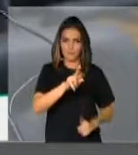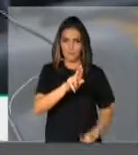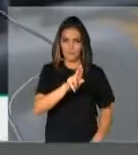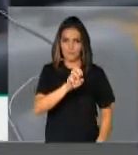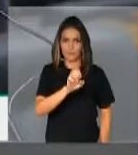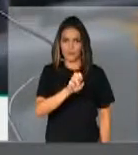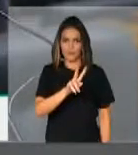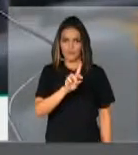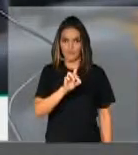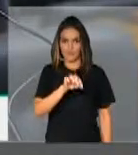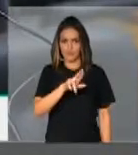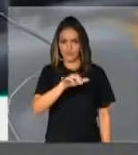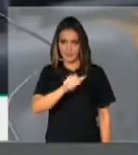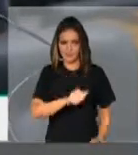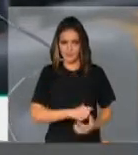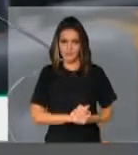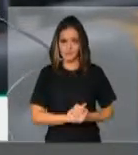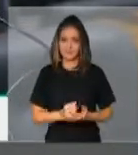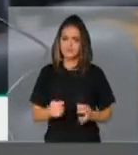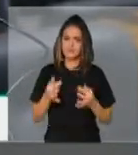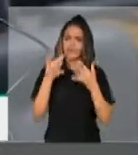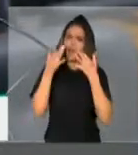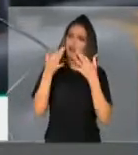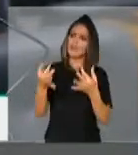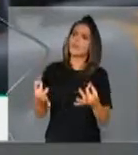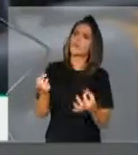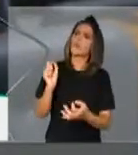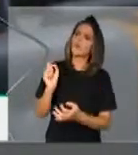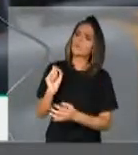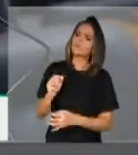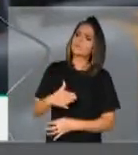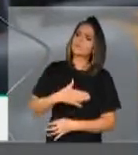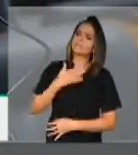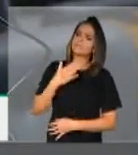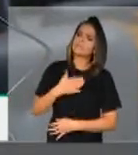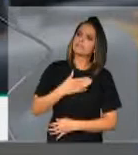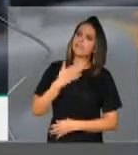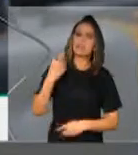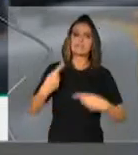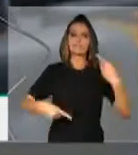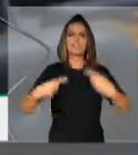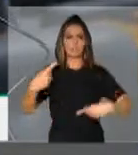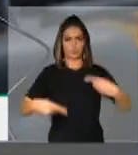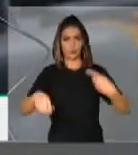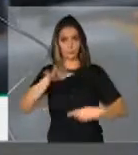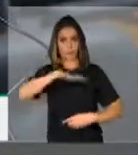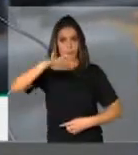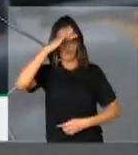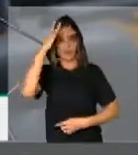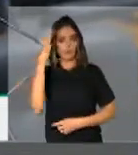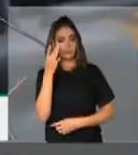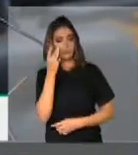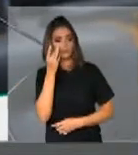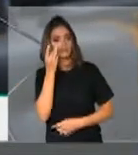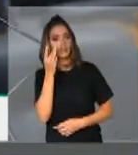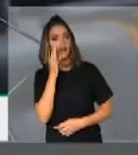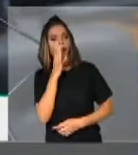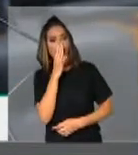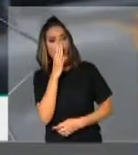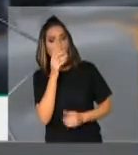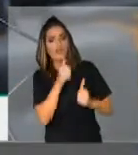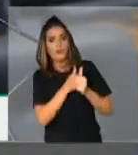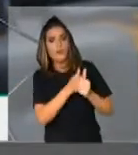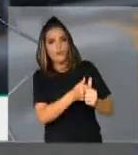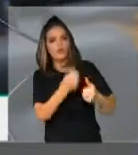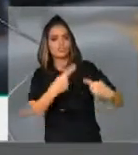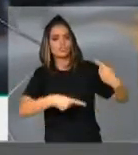atenção foi que, no meio desses debates, as pessoas que têm acompanhado de perto a movimentação